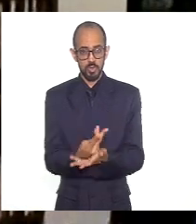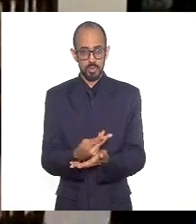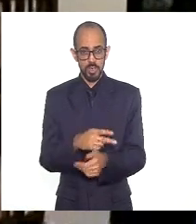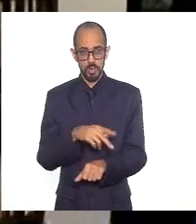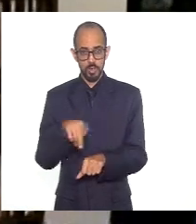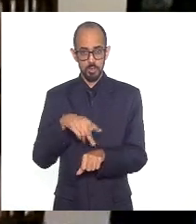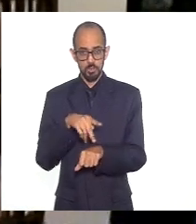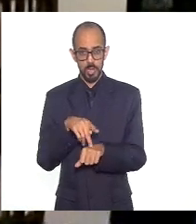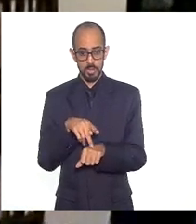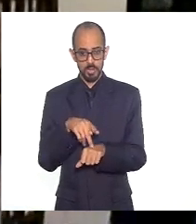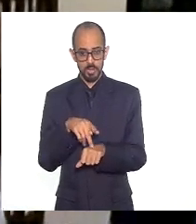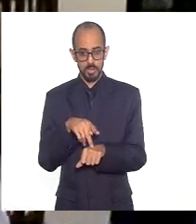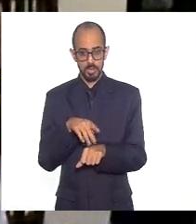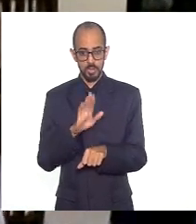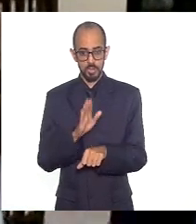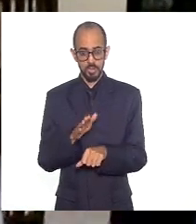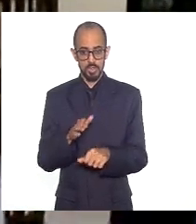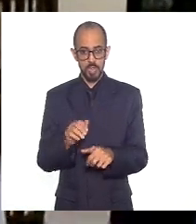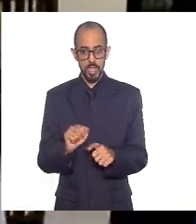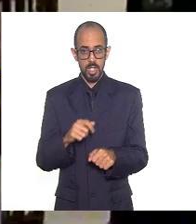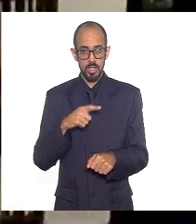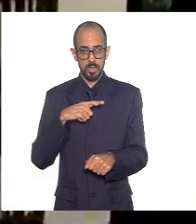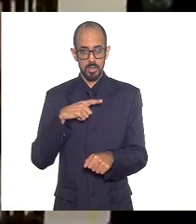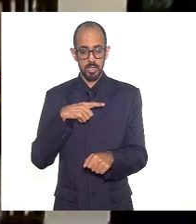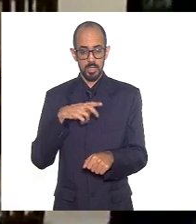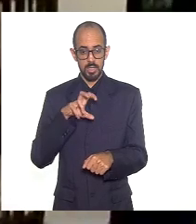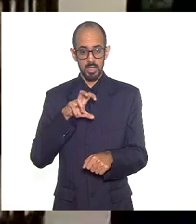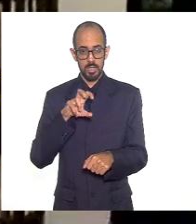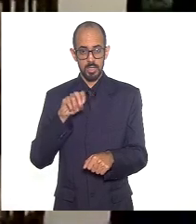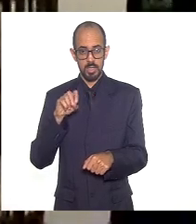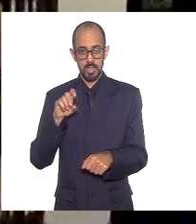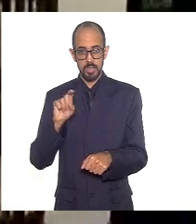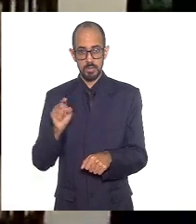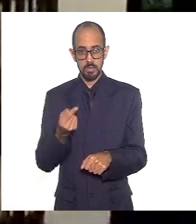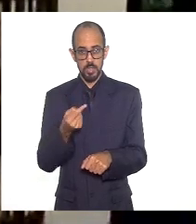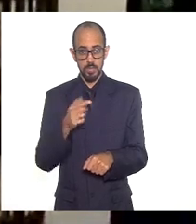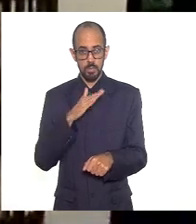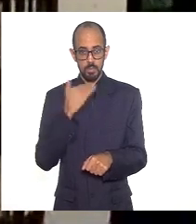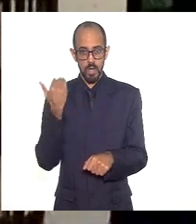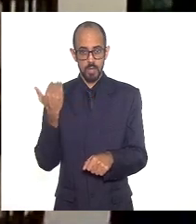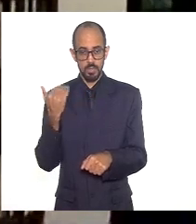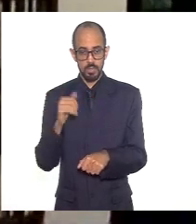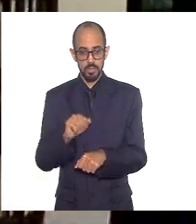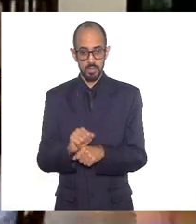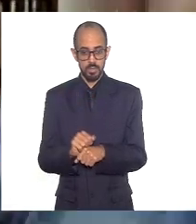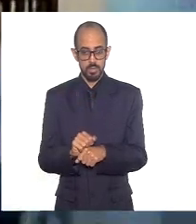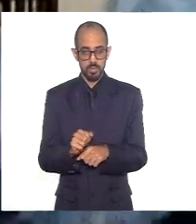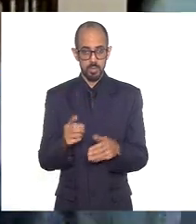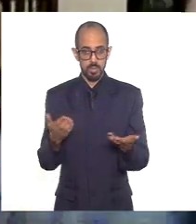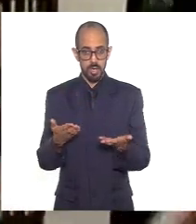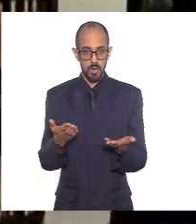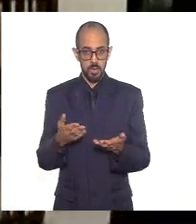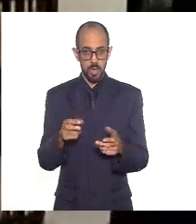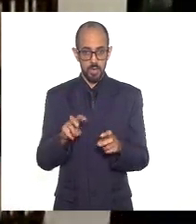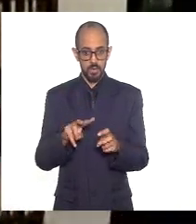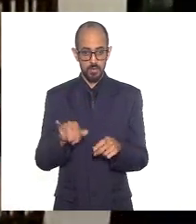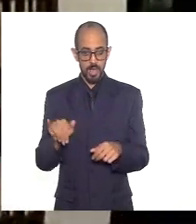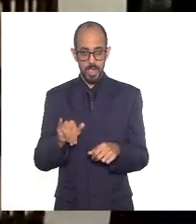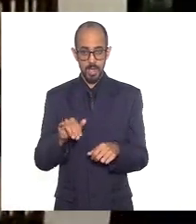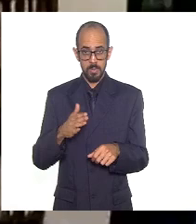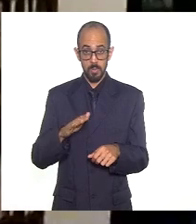já ultrapassou a marca de 500 mil mortes, e que agora vai no rumo do 1 milhão,